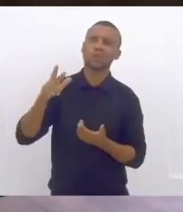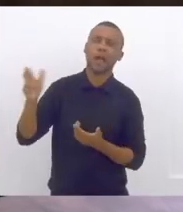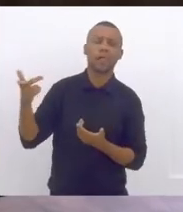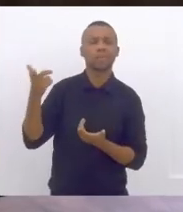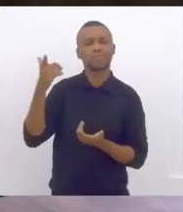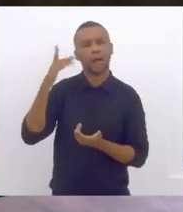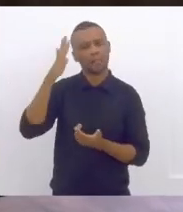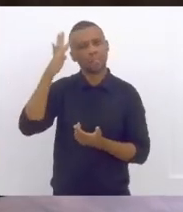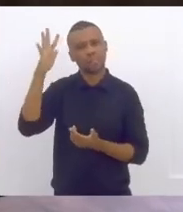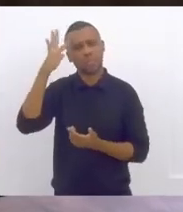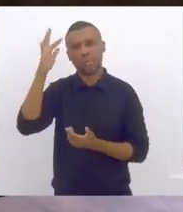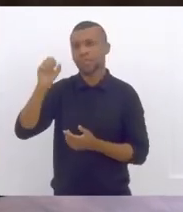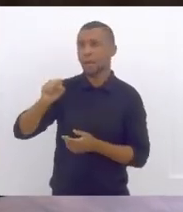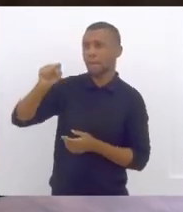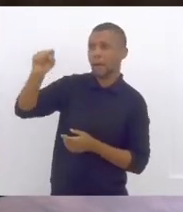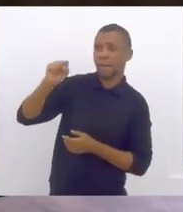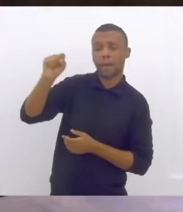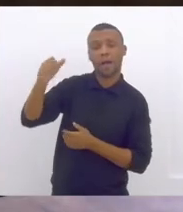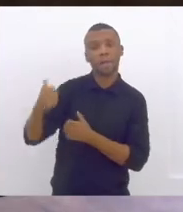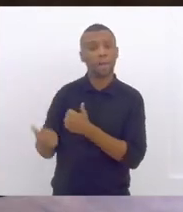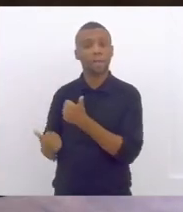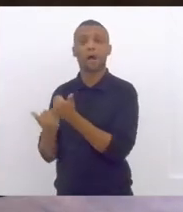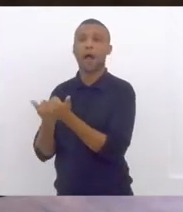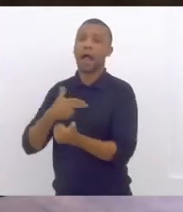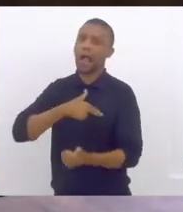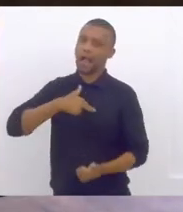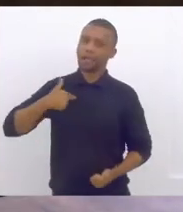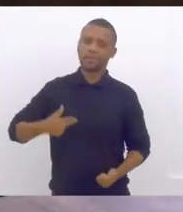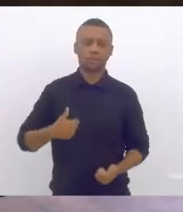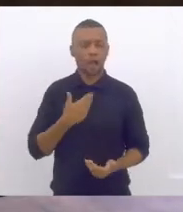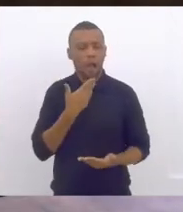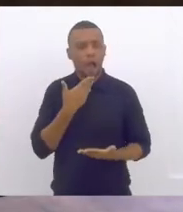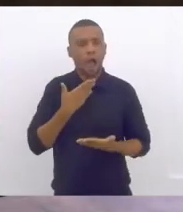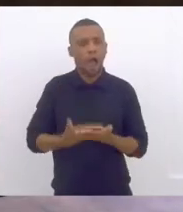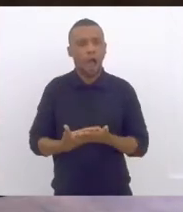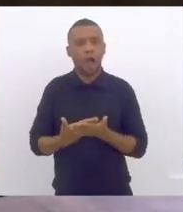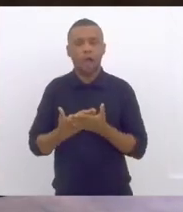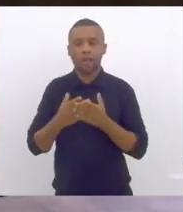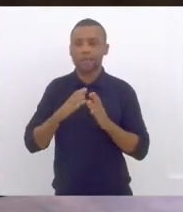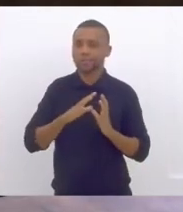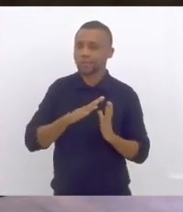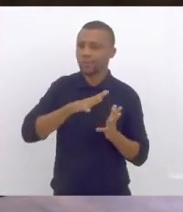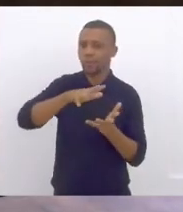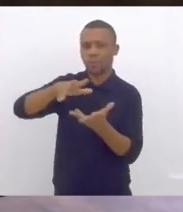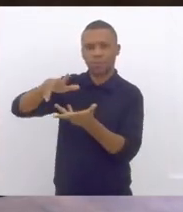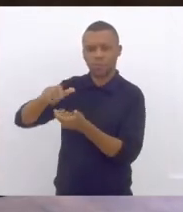conspiração marxista para favorecer a China, para estarrecimento da comunidade global.